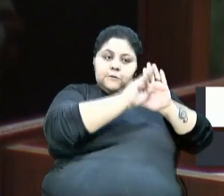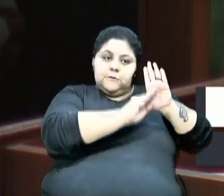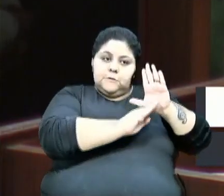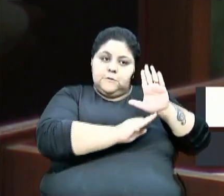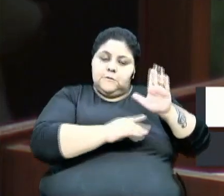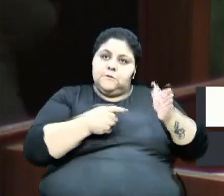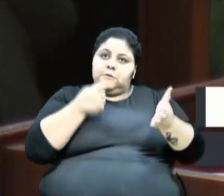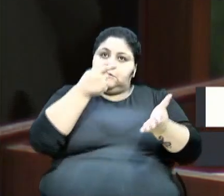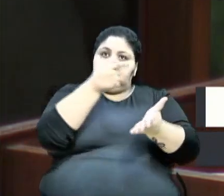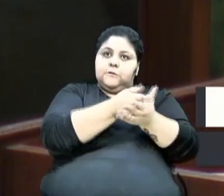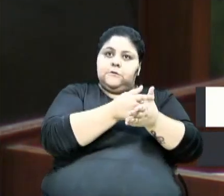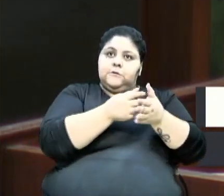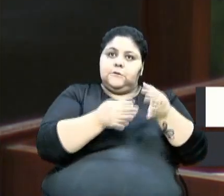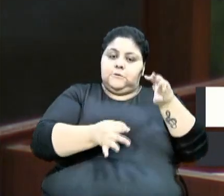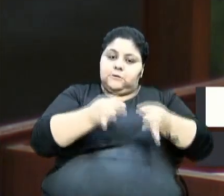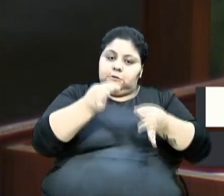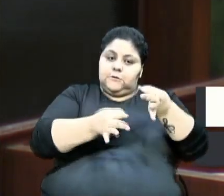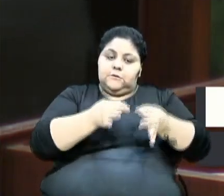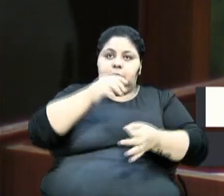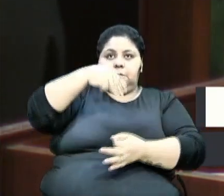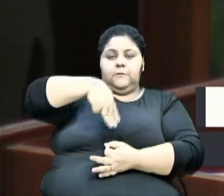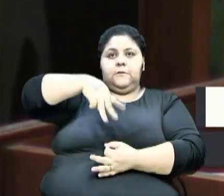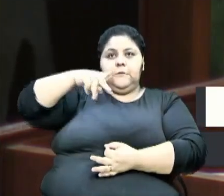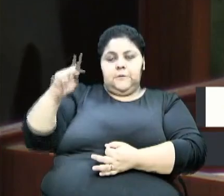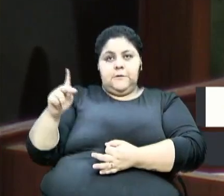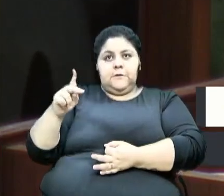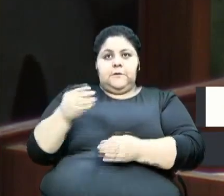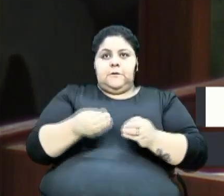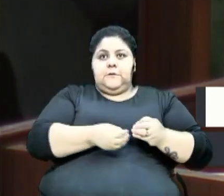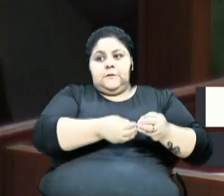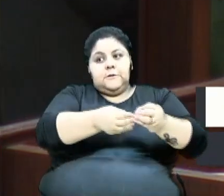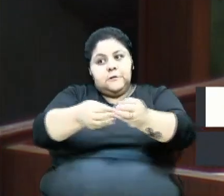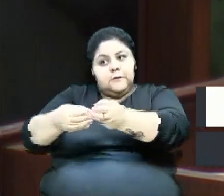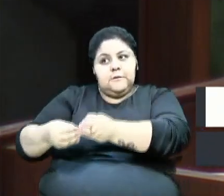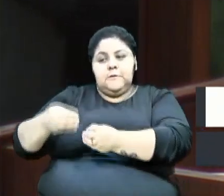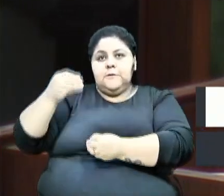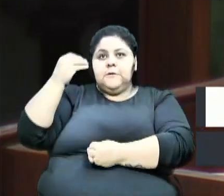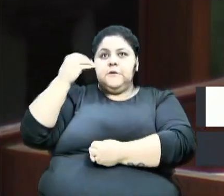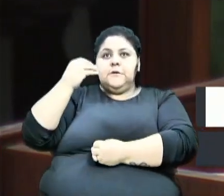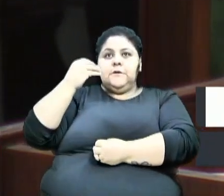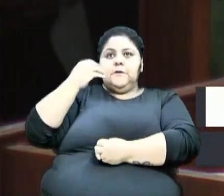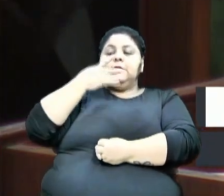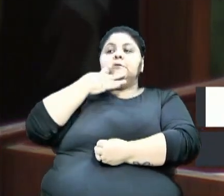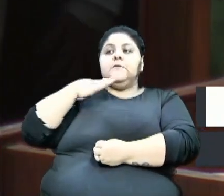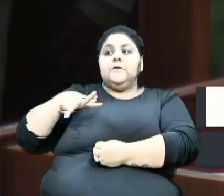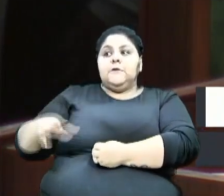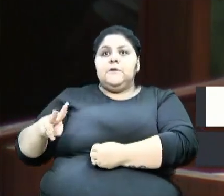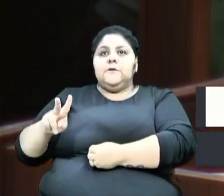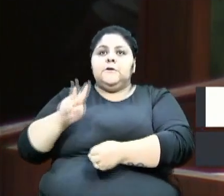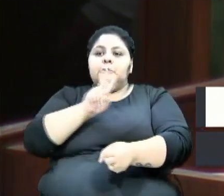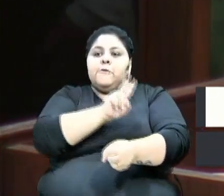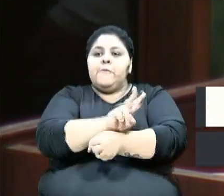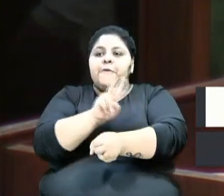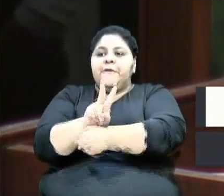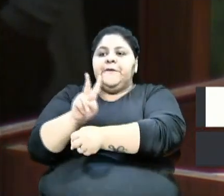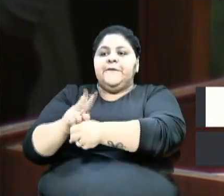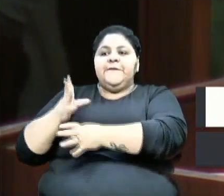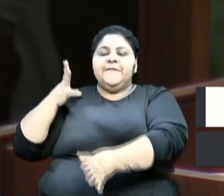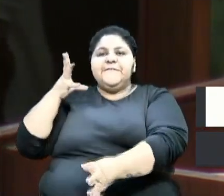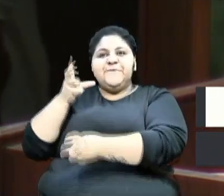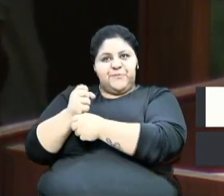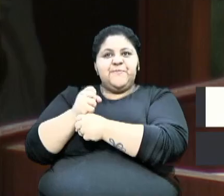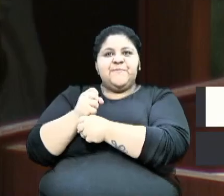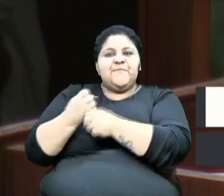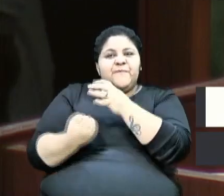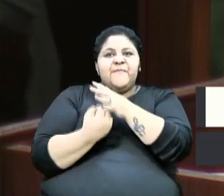pelo MP, entregue para as crianças, as tornando protetores de animais com carteirinha. Criamos a cultura da